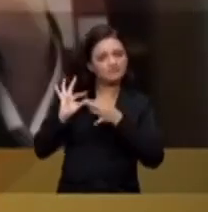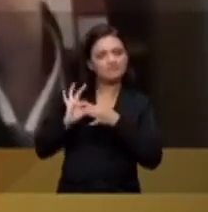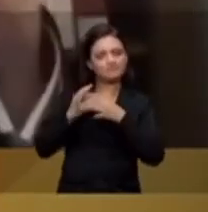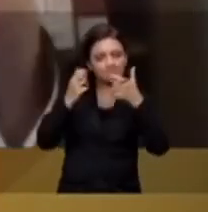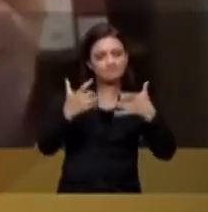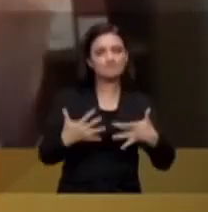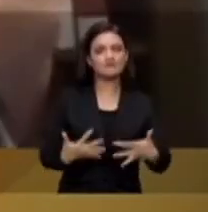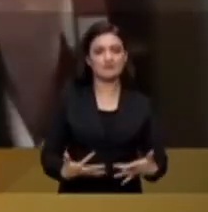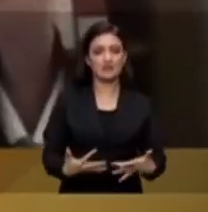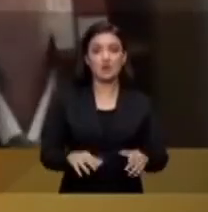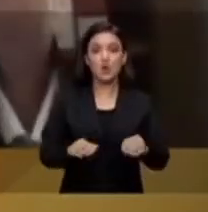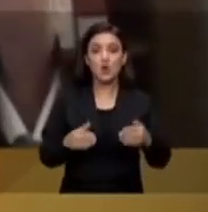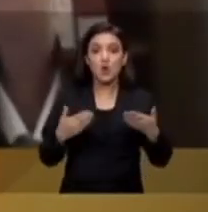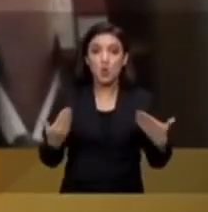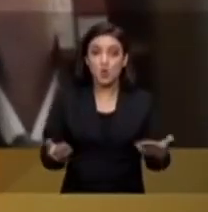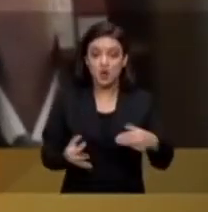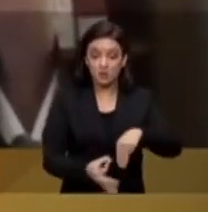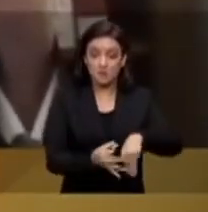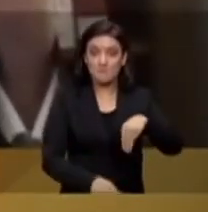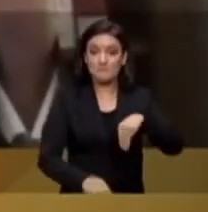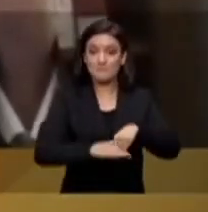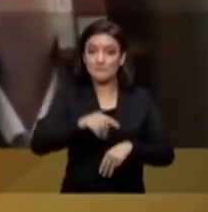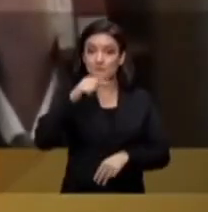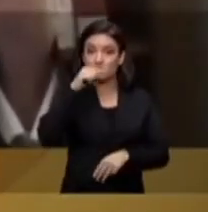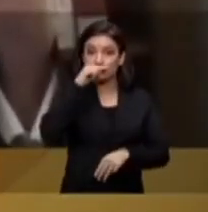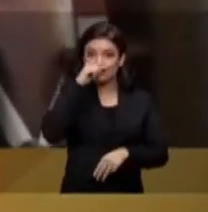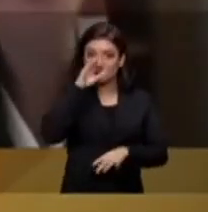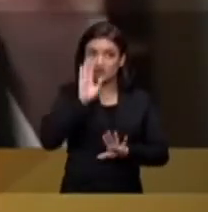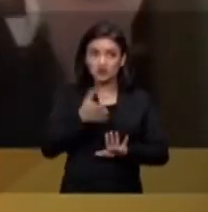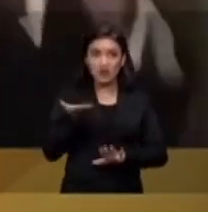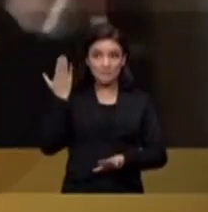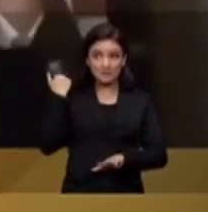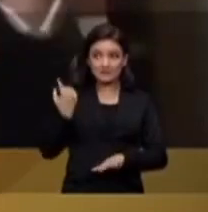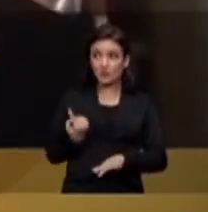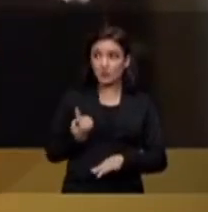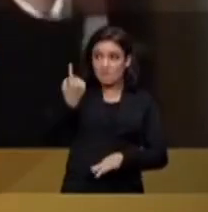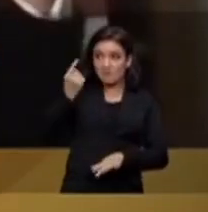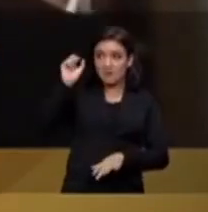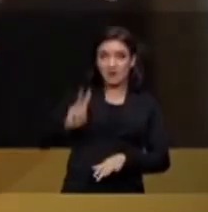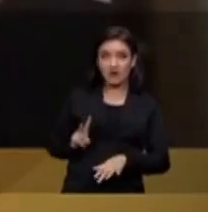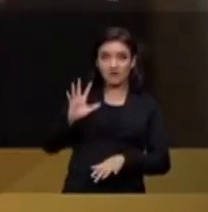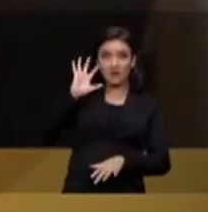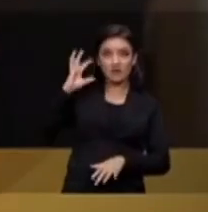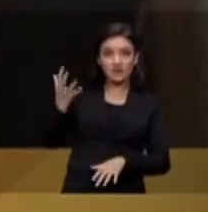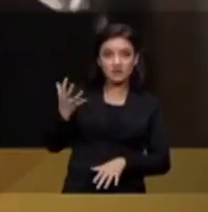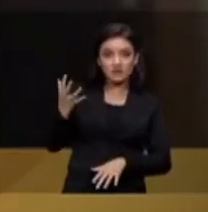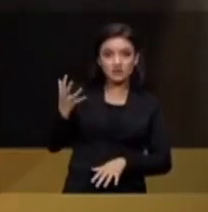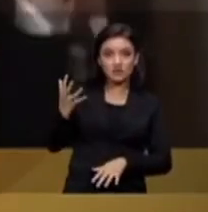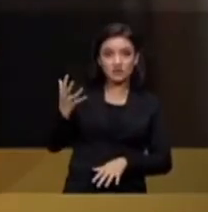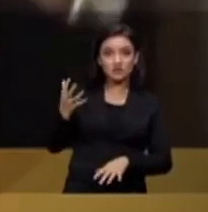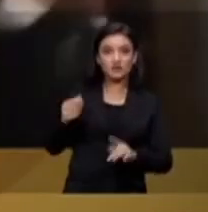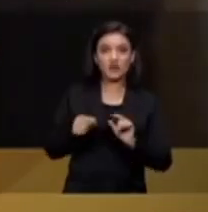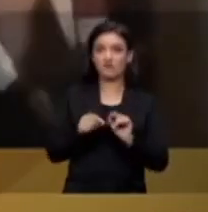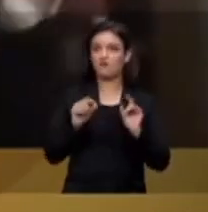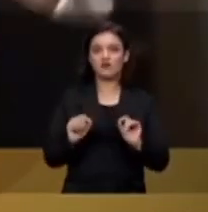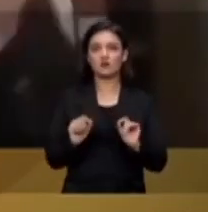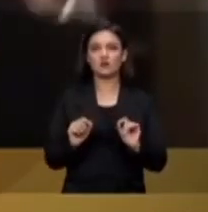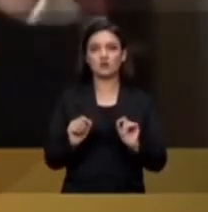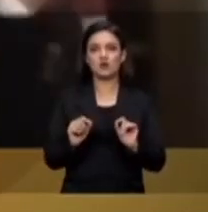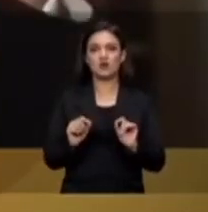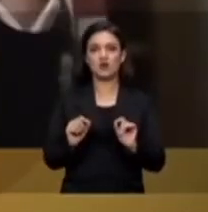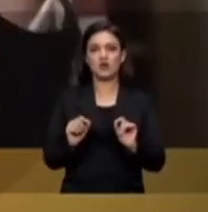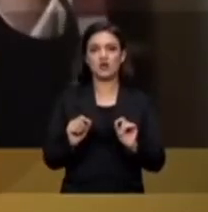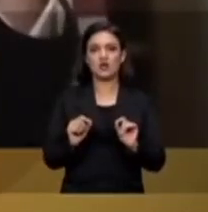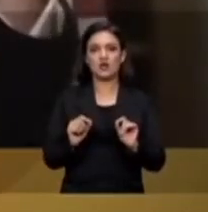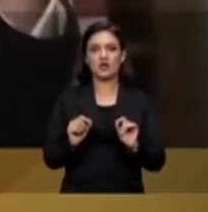que quando o ministro Fachin deu a primeira decisão, ele o fez usando a capa de integrante